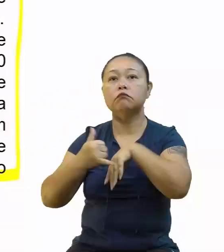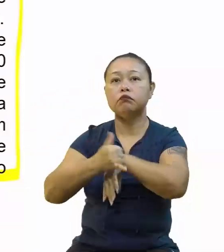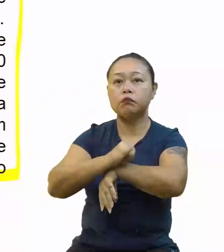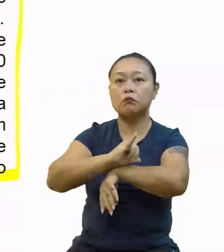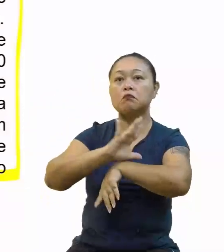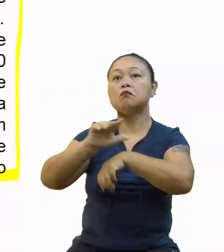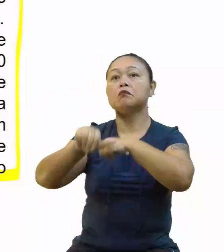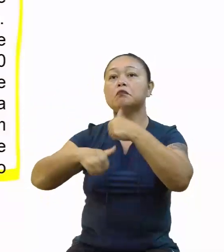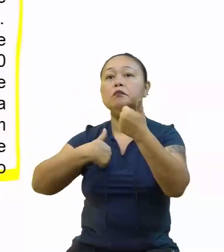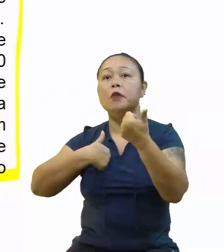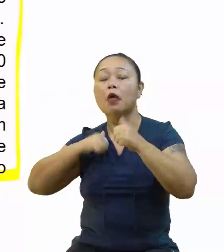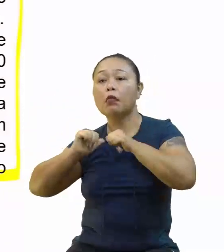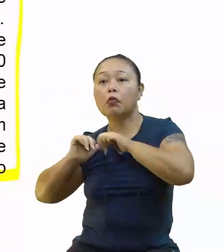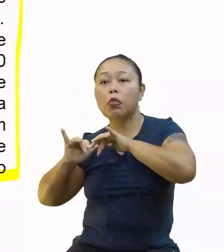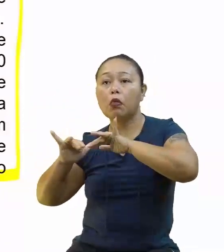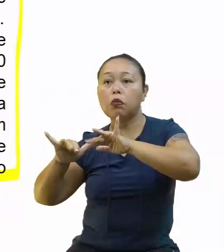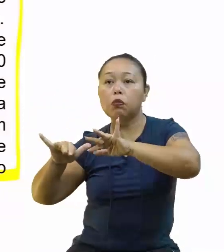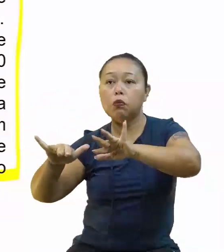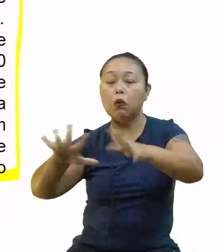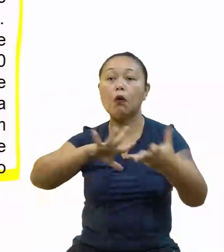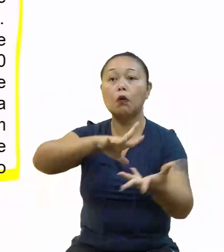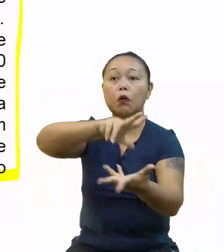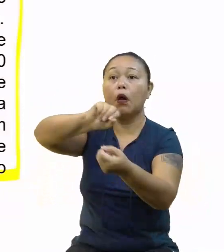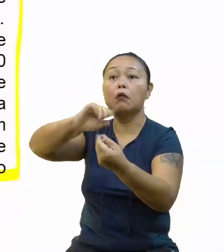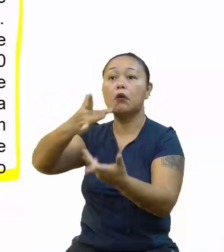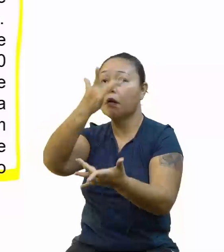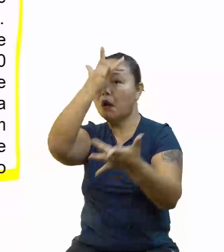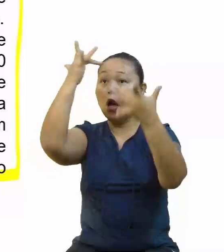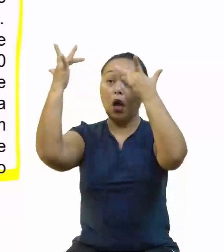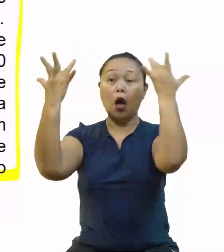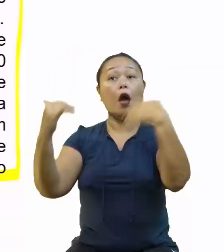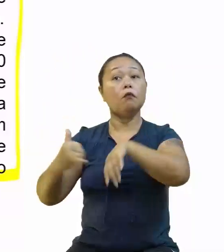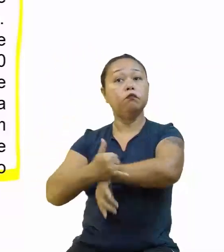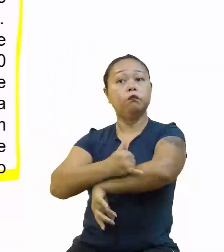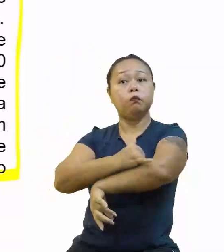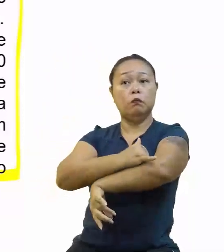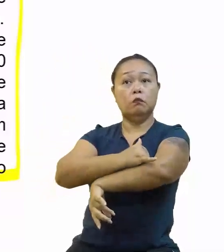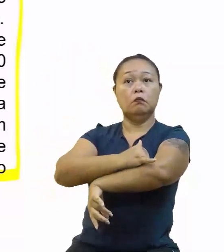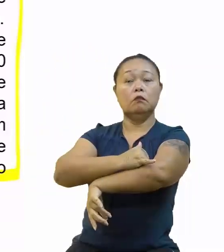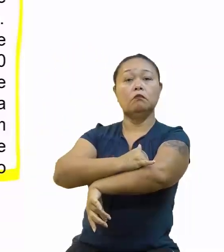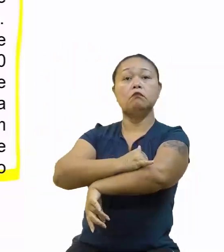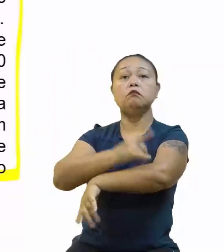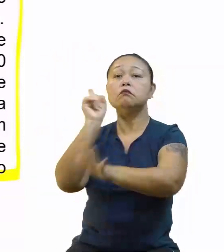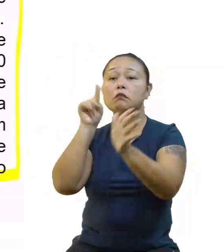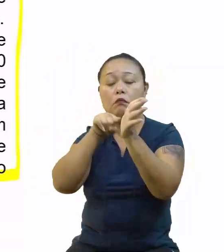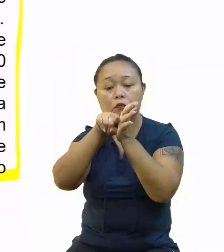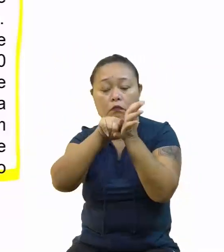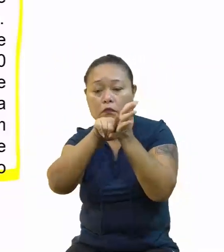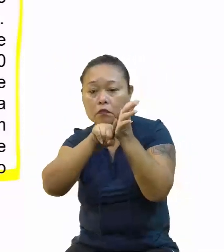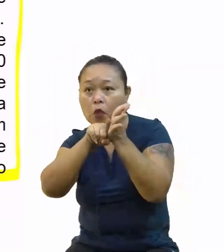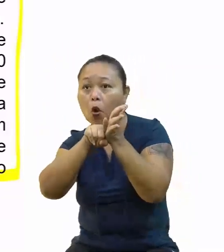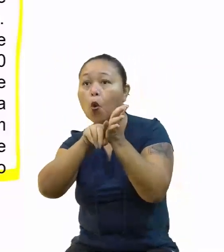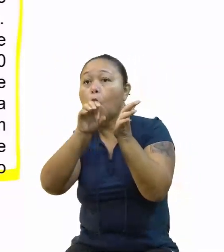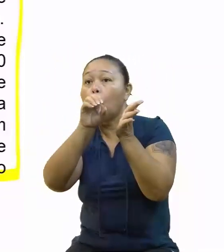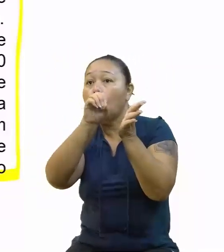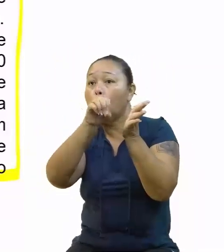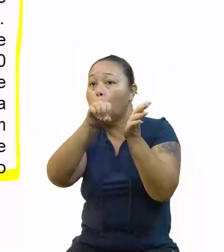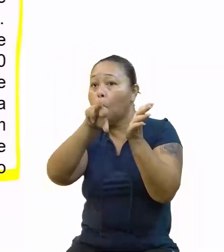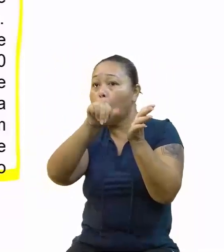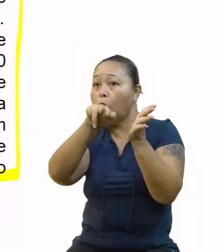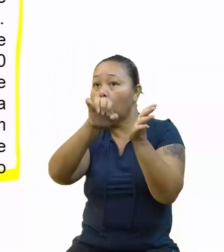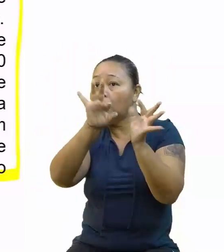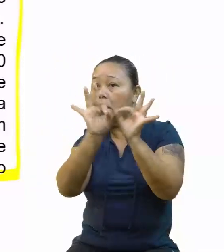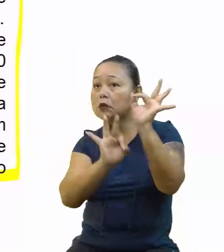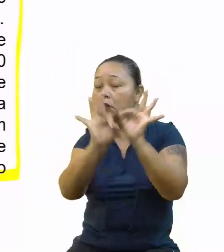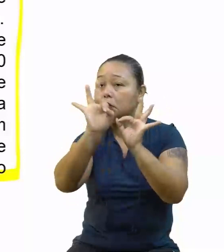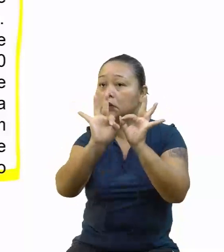obesidade tornou-se uma epidemia global. Segundo a Organização Mundial de Saúde, ligada